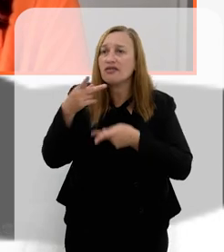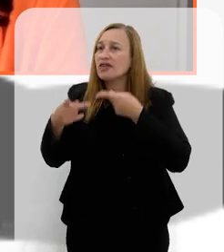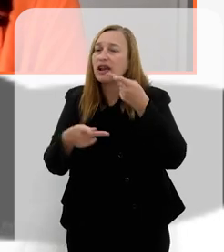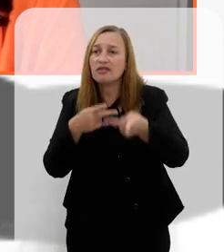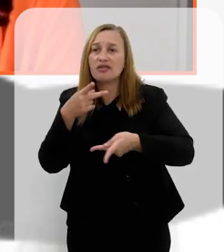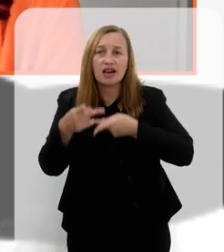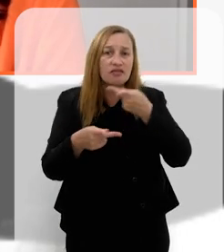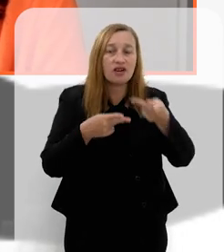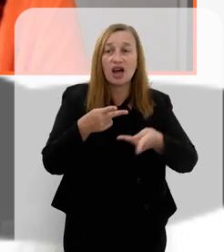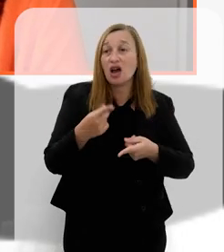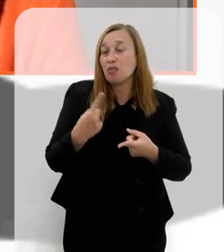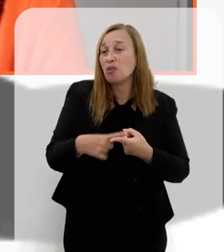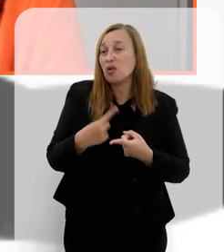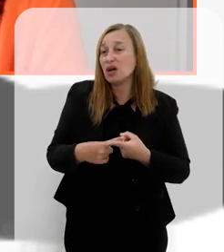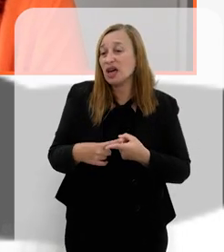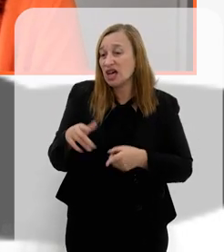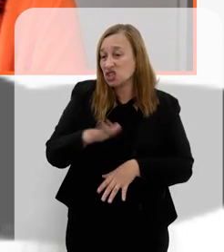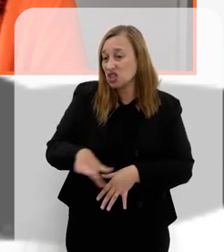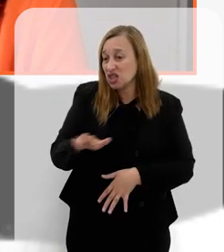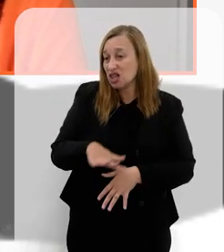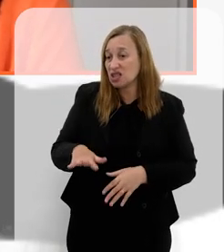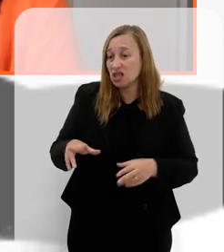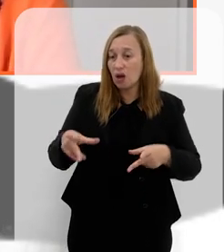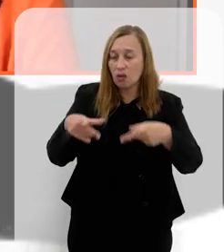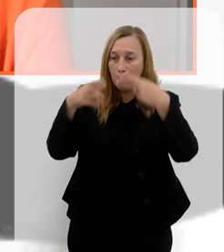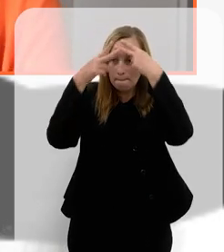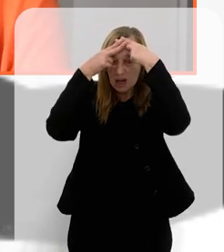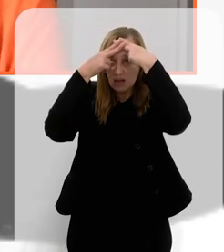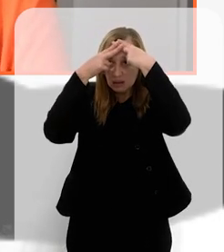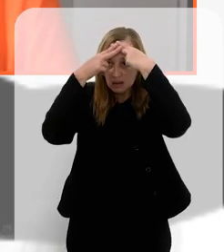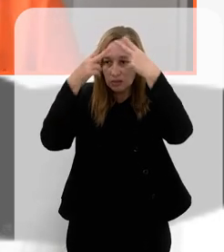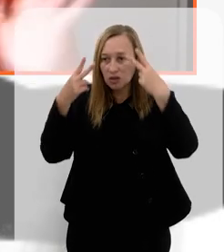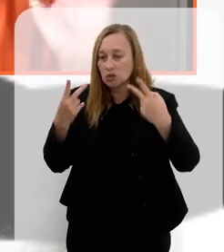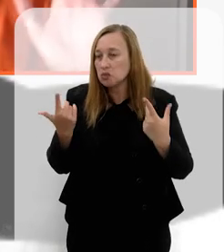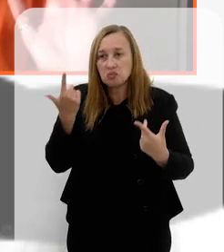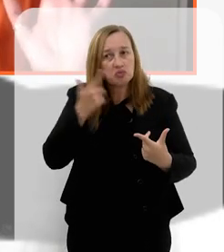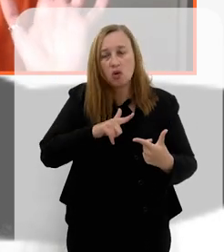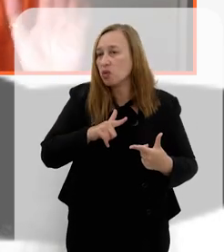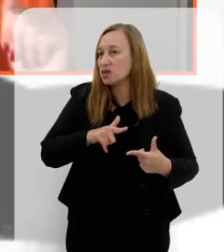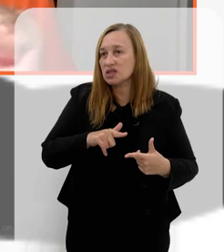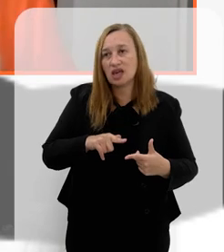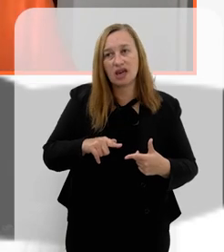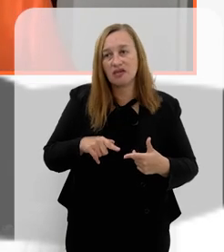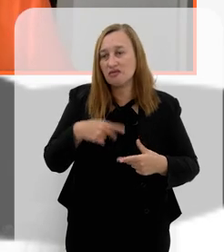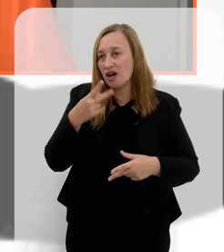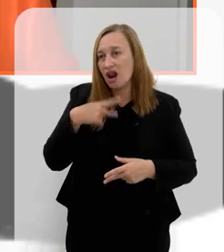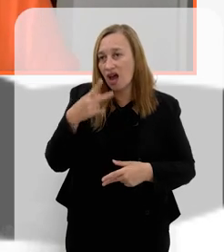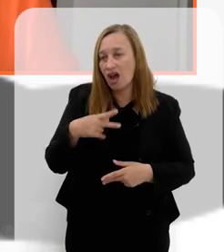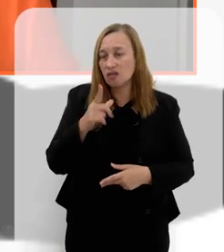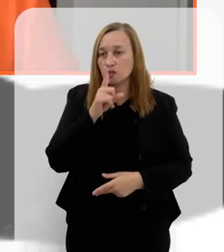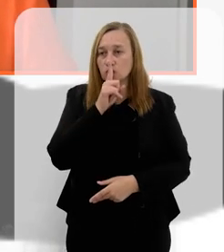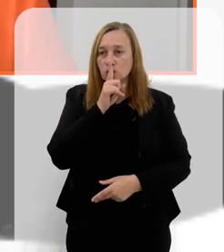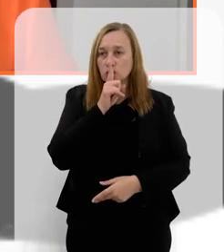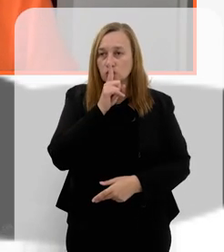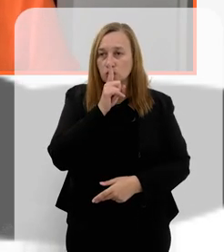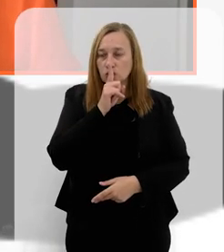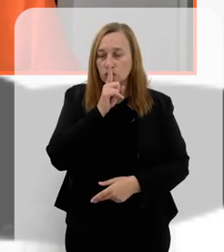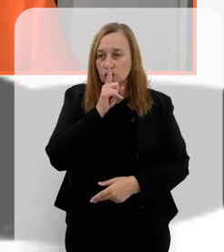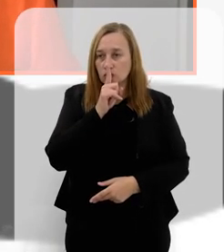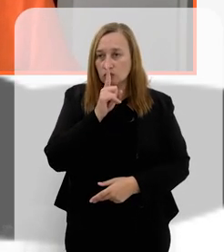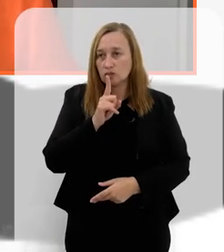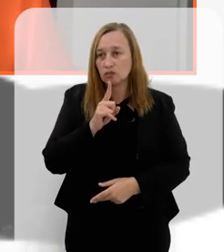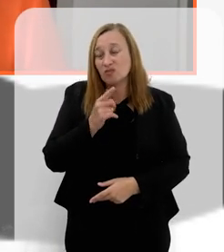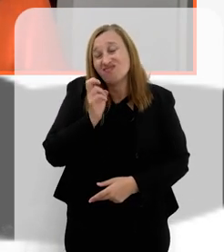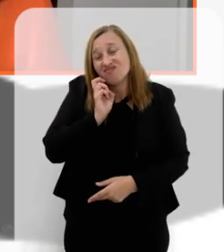porque essas crianças às vezes são tão traumatizadas que elas não ousam falar. elas ficam quietinhas num canto,